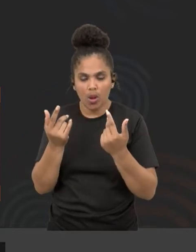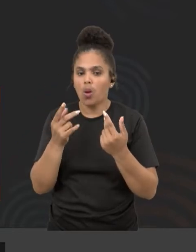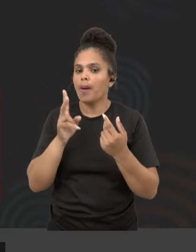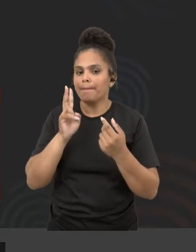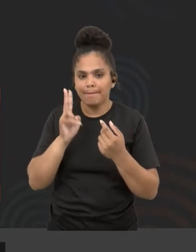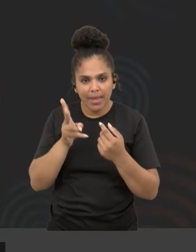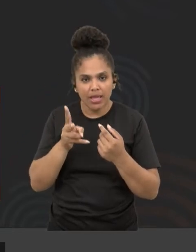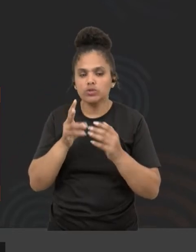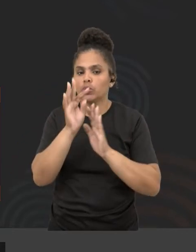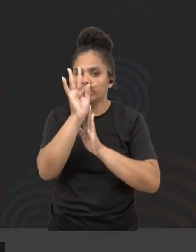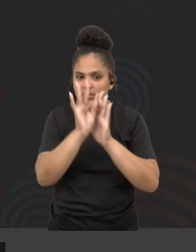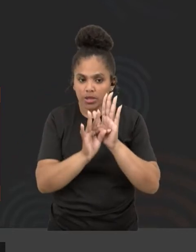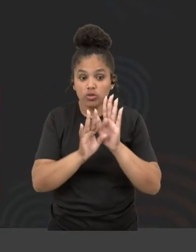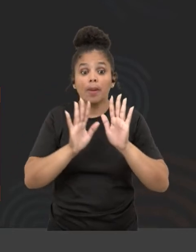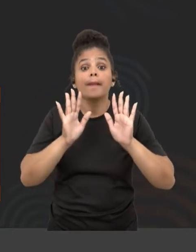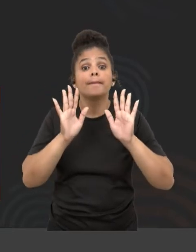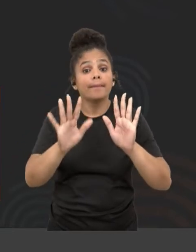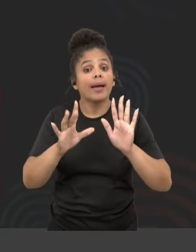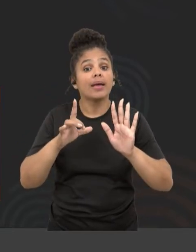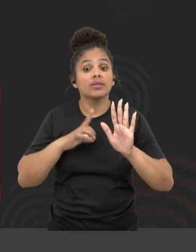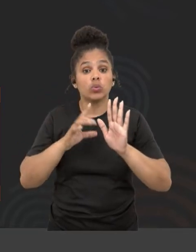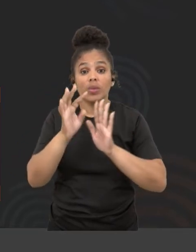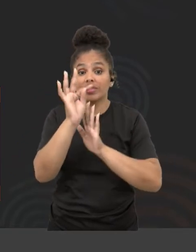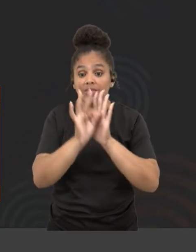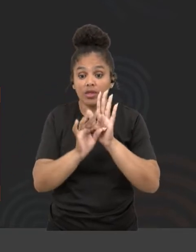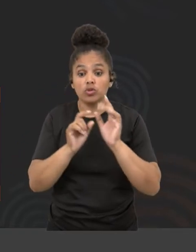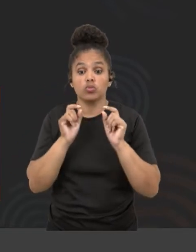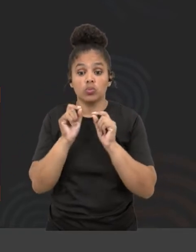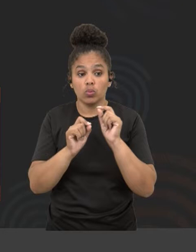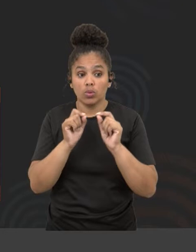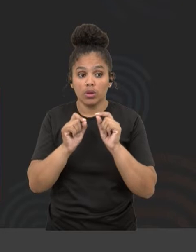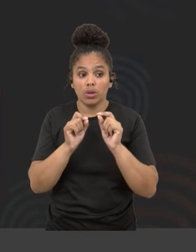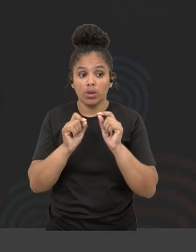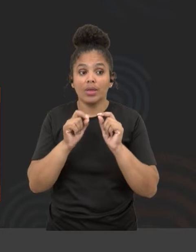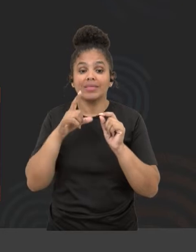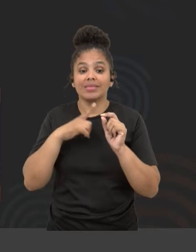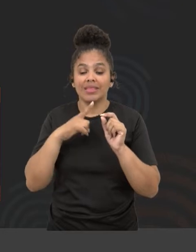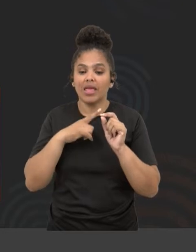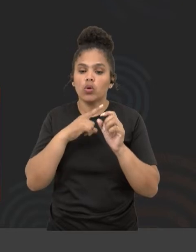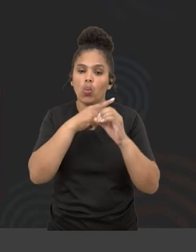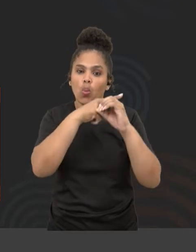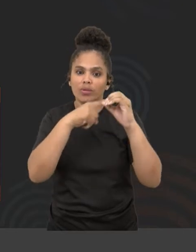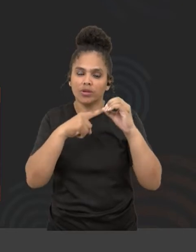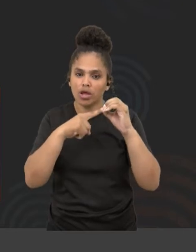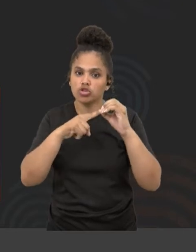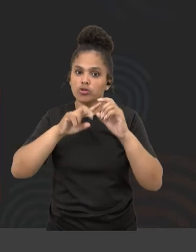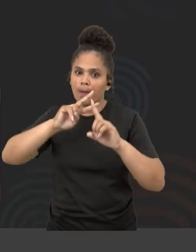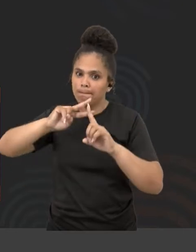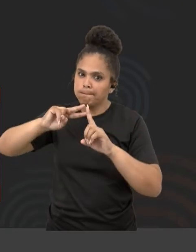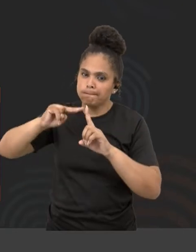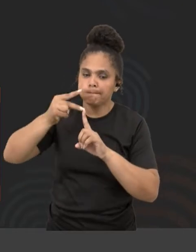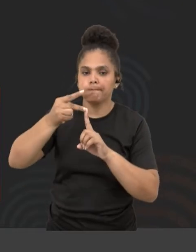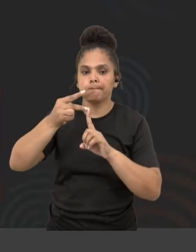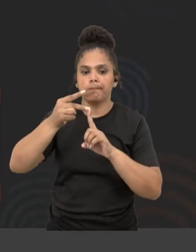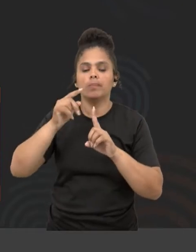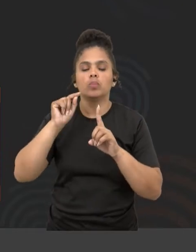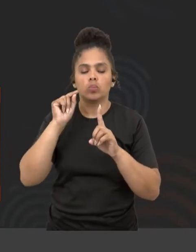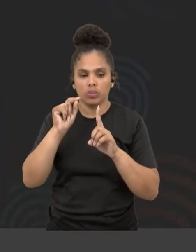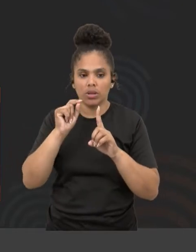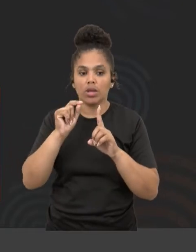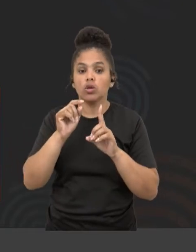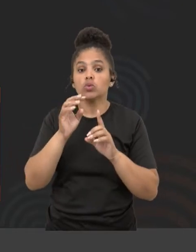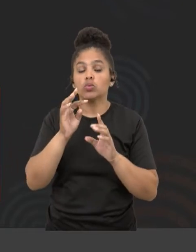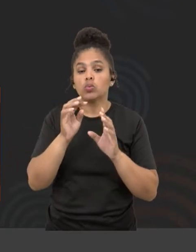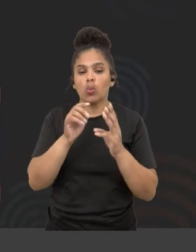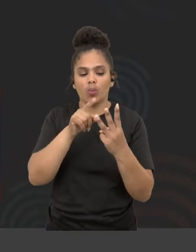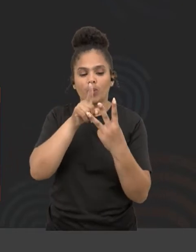mesmo texto, mas ele está com o contraste reforçado. Então, no exemplo